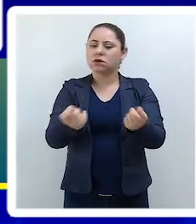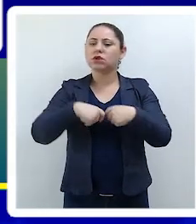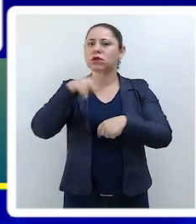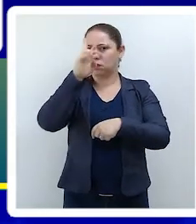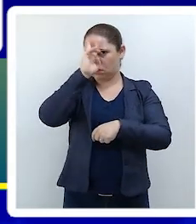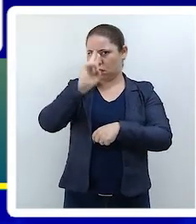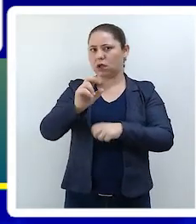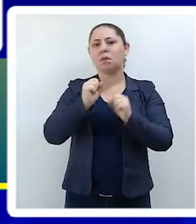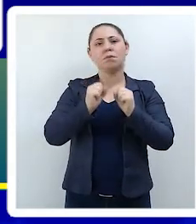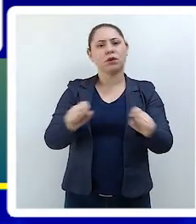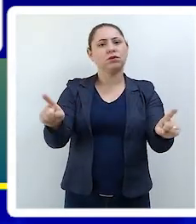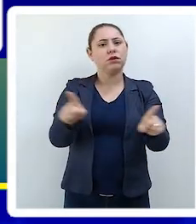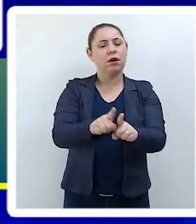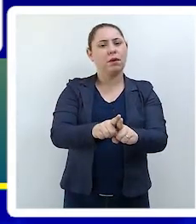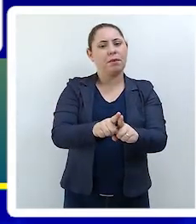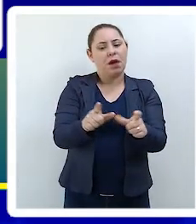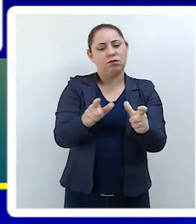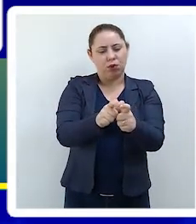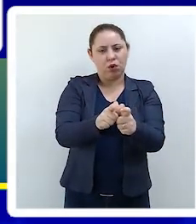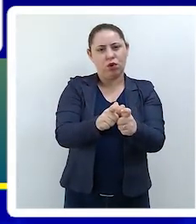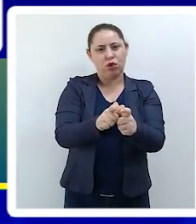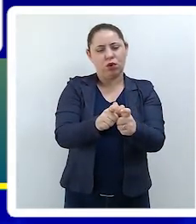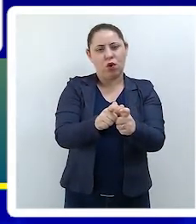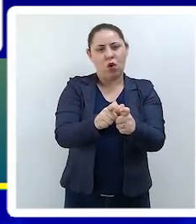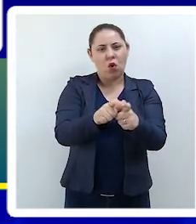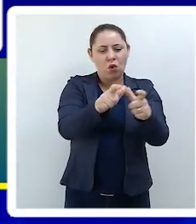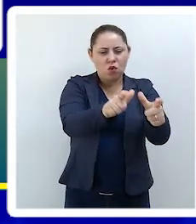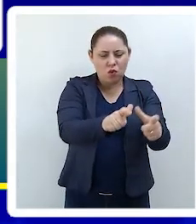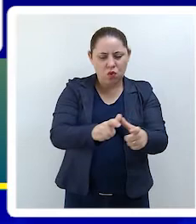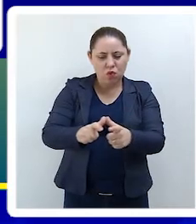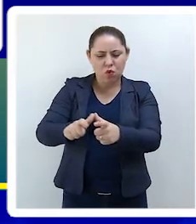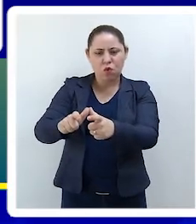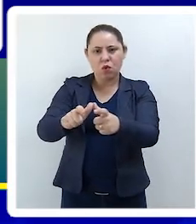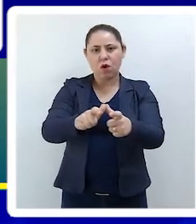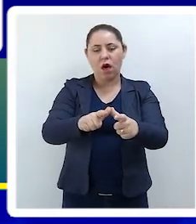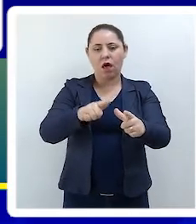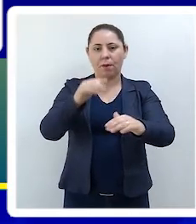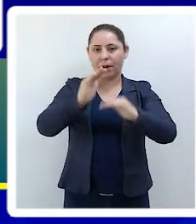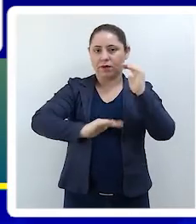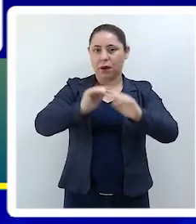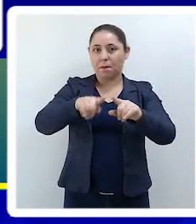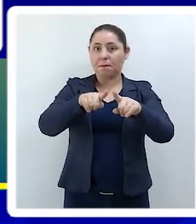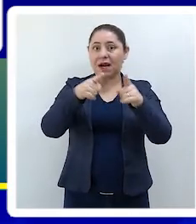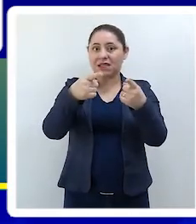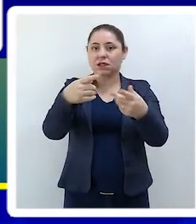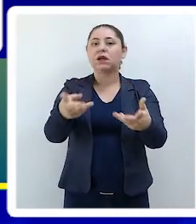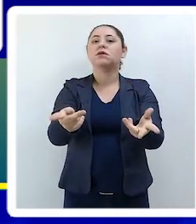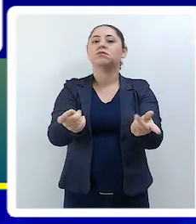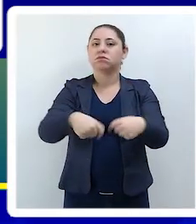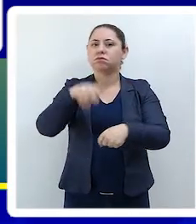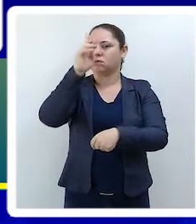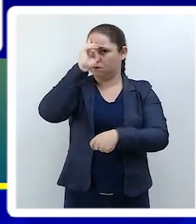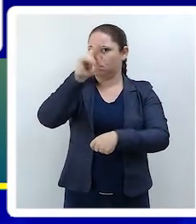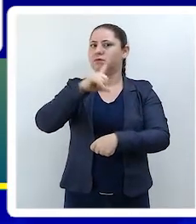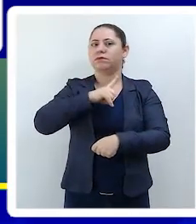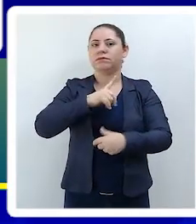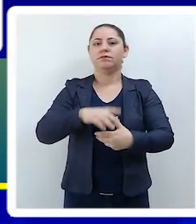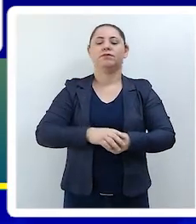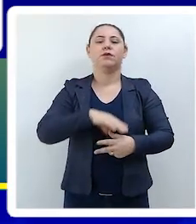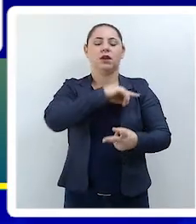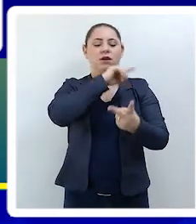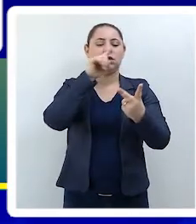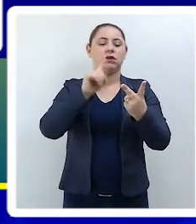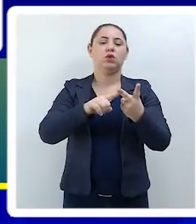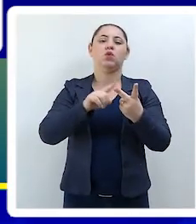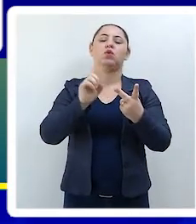liderança também. Apesar de serem minoria nos mais diversos âmbitos, elas têm muita capacidade de liderar também. O